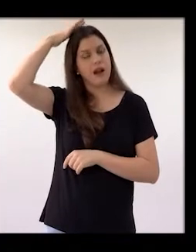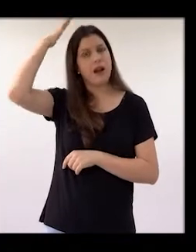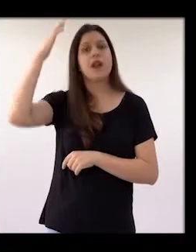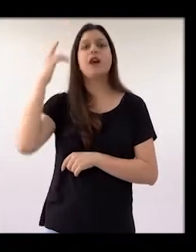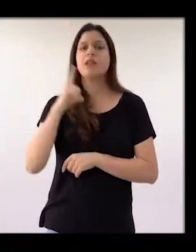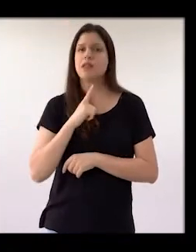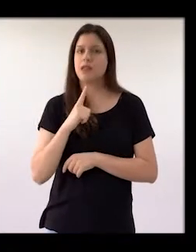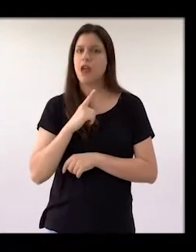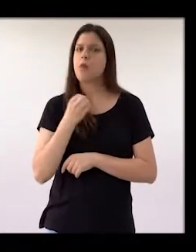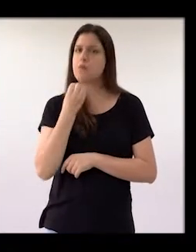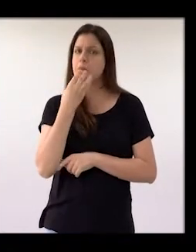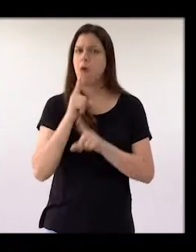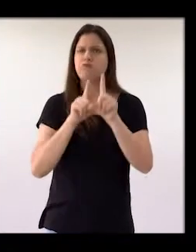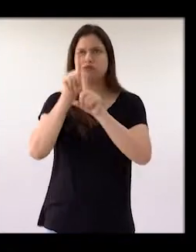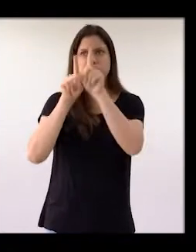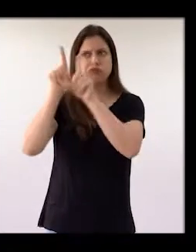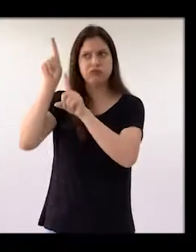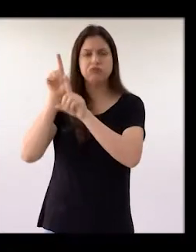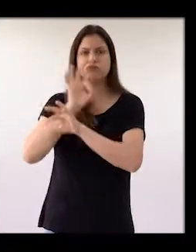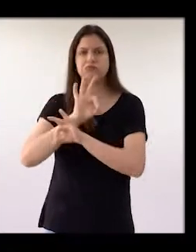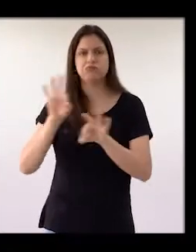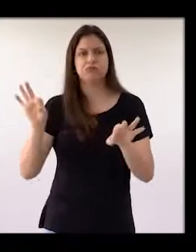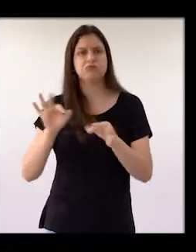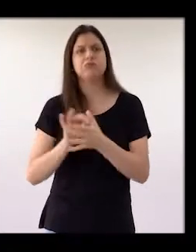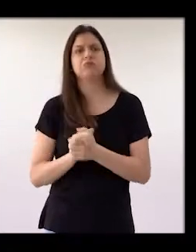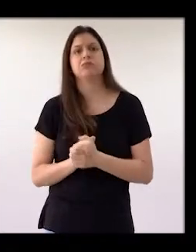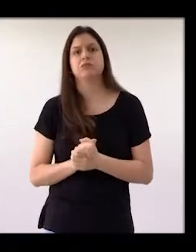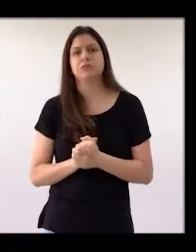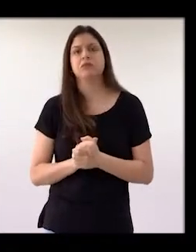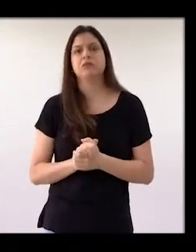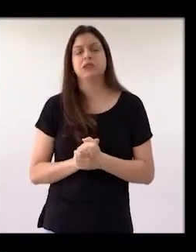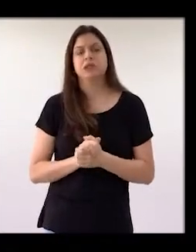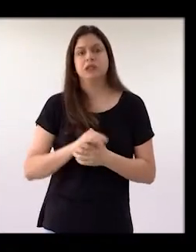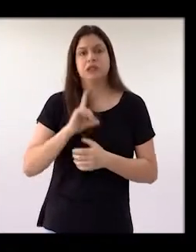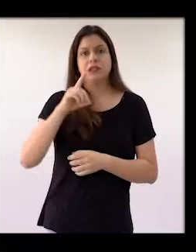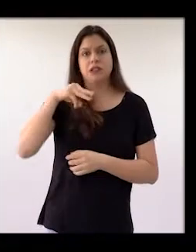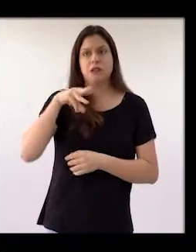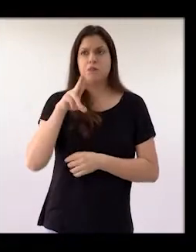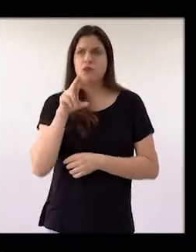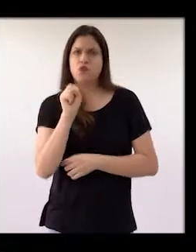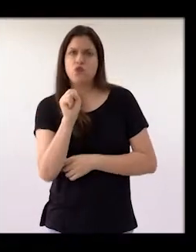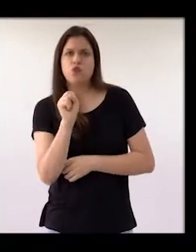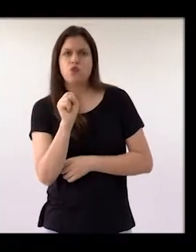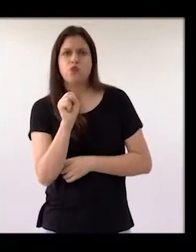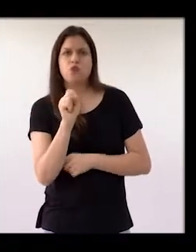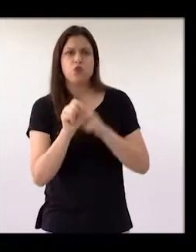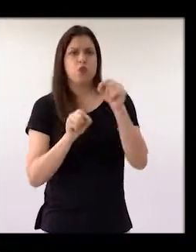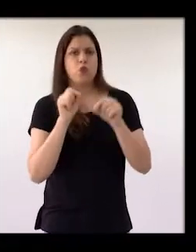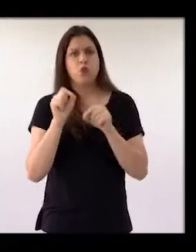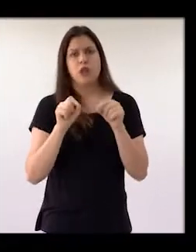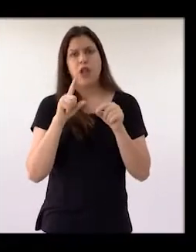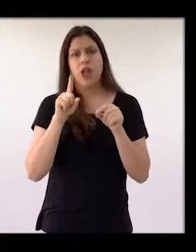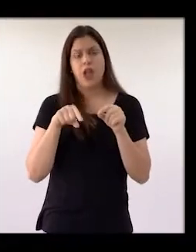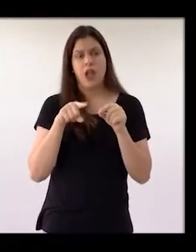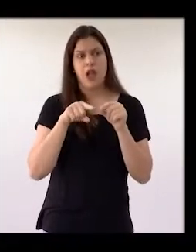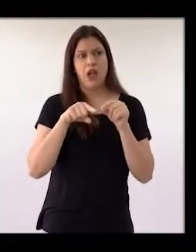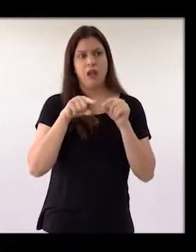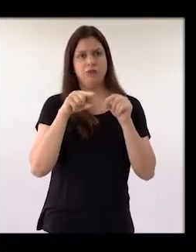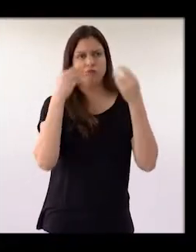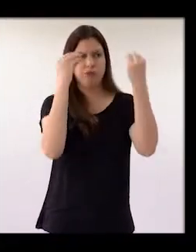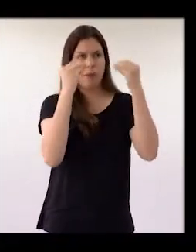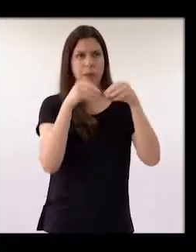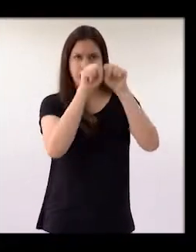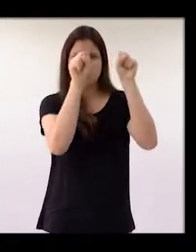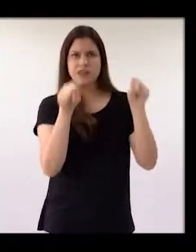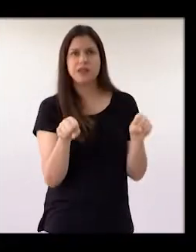uma boa taxa, né, nessa questão de eficiência. Vamos ter as LDMUs, que a gente fala que essas unidades de decisão, que seria meu provedor de